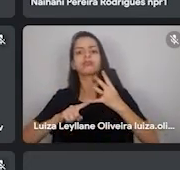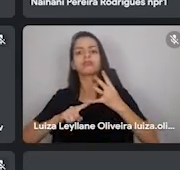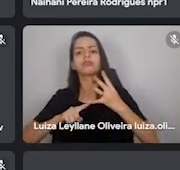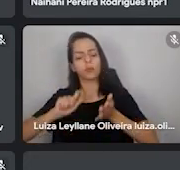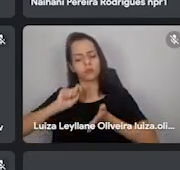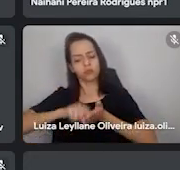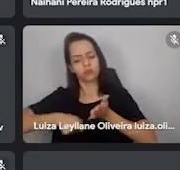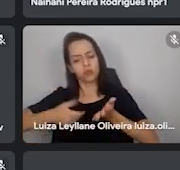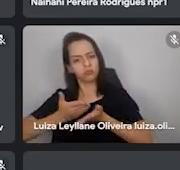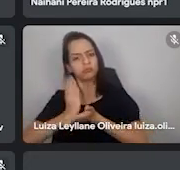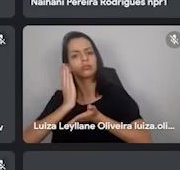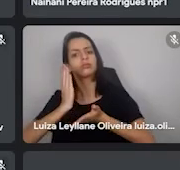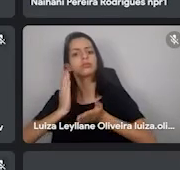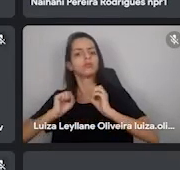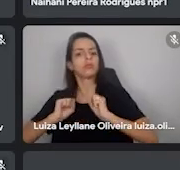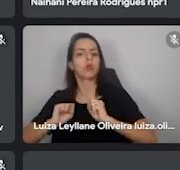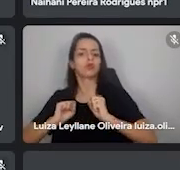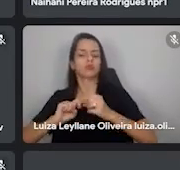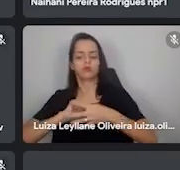autorizado.